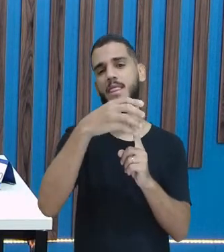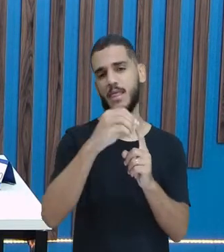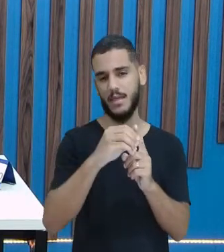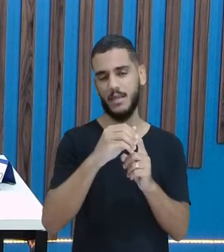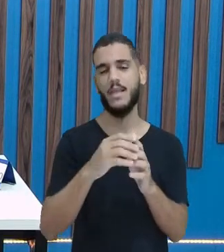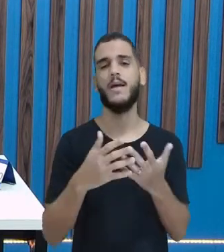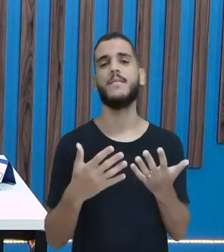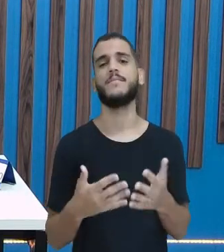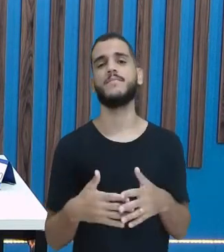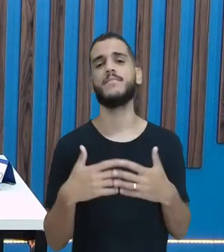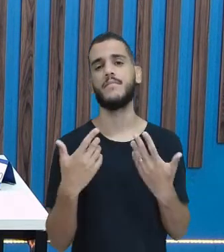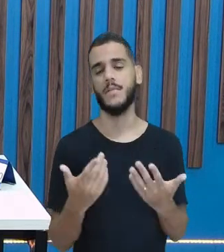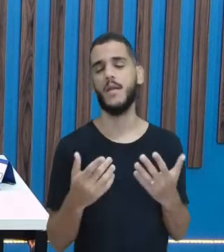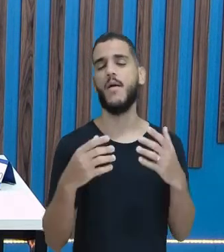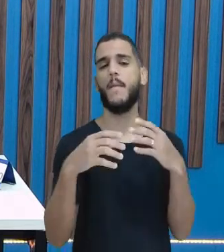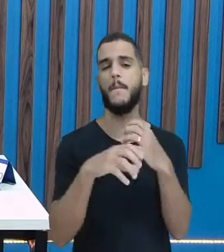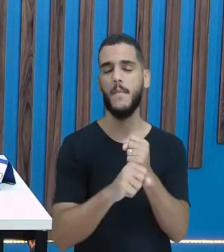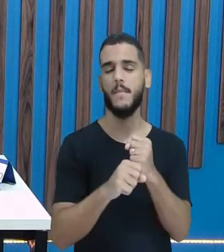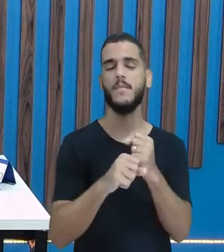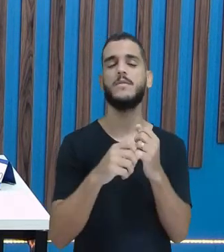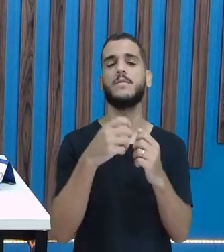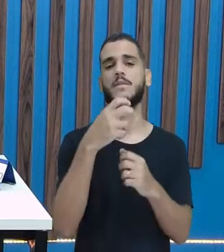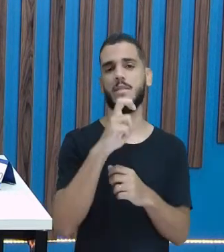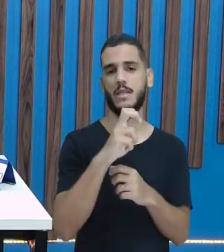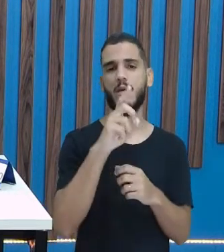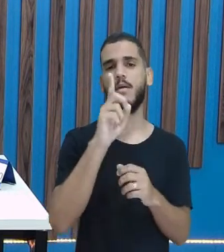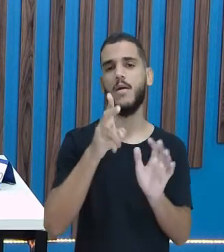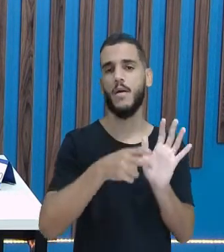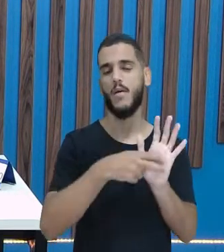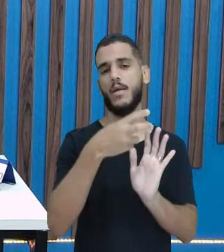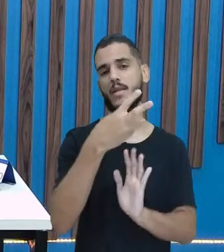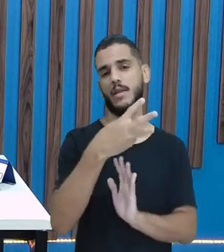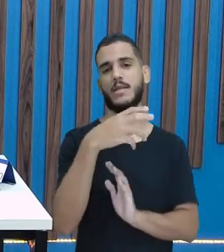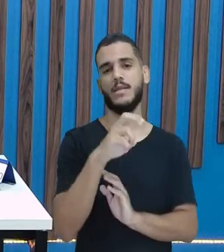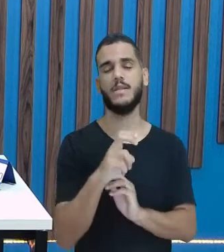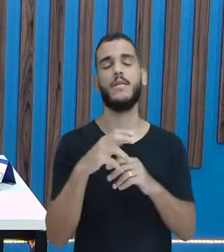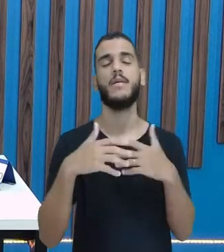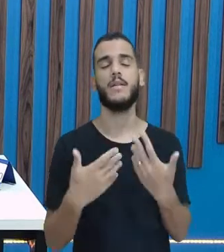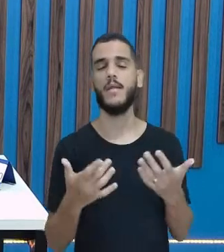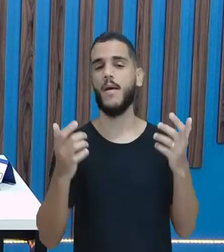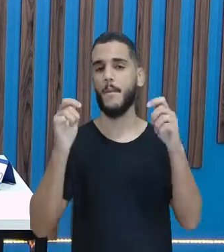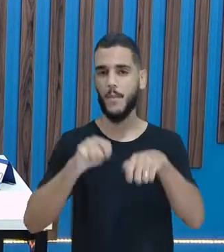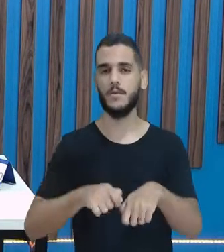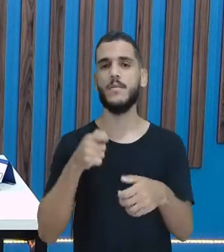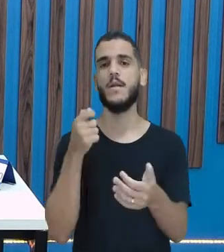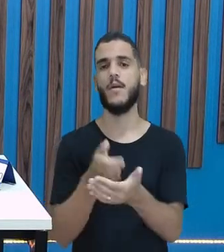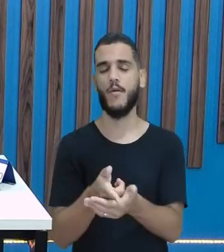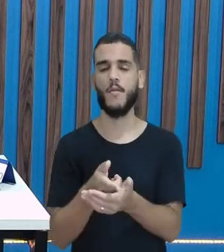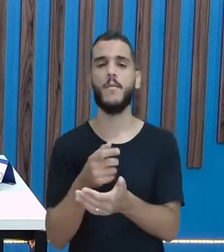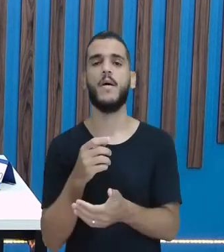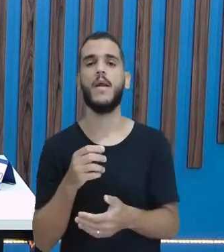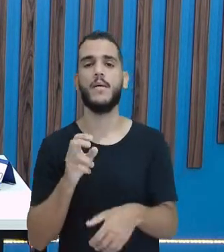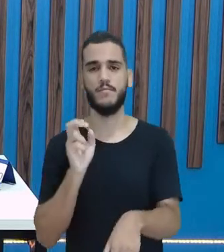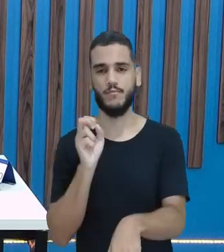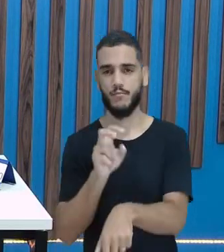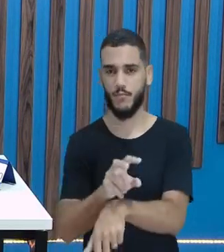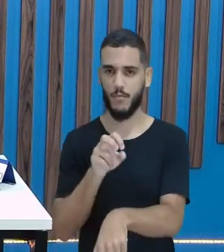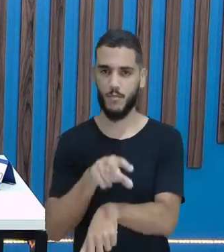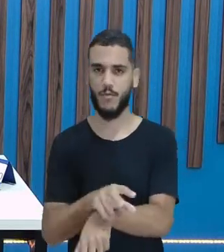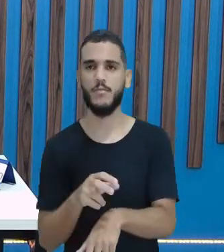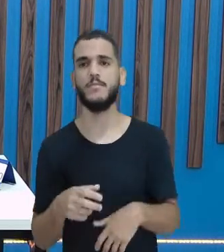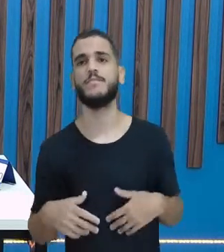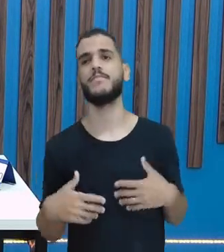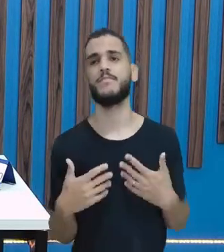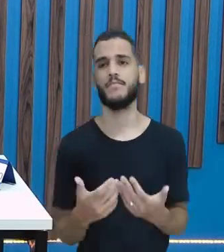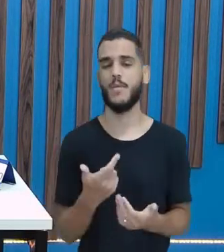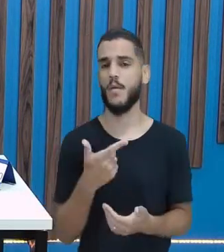5, 35. Exatamente isso, Isabela. E aí a gente pode, né, comprar esse robô. Mais uma pergunta aqui